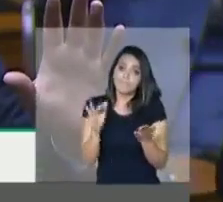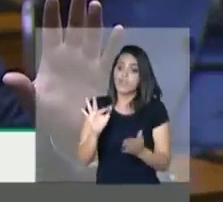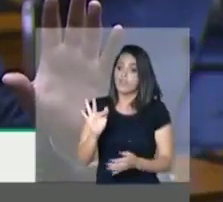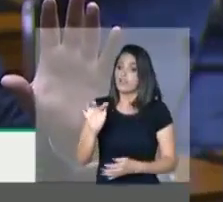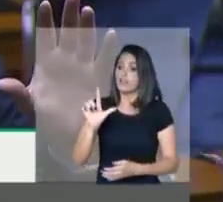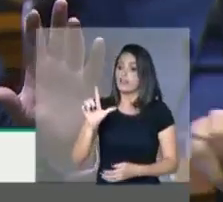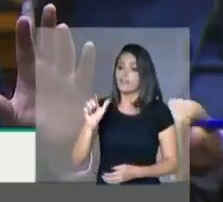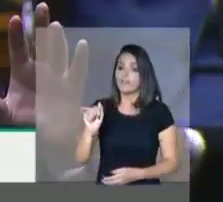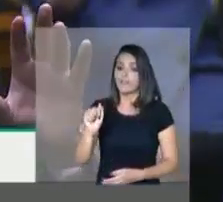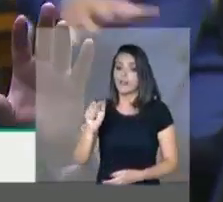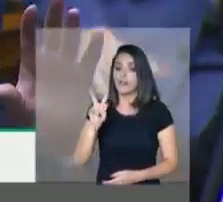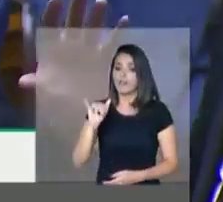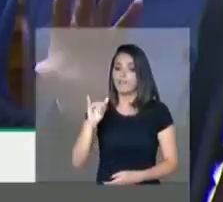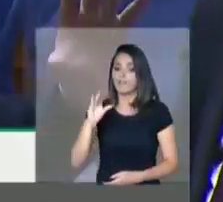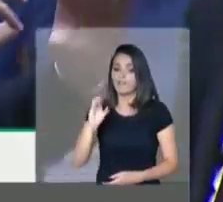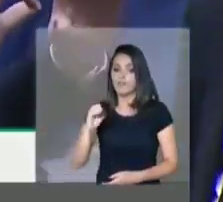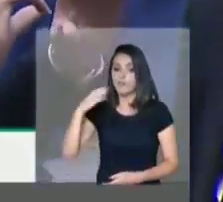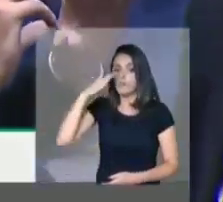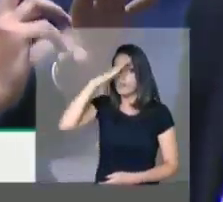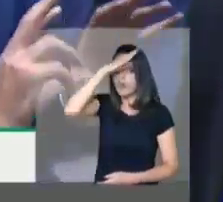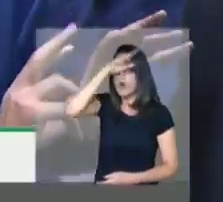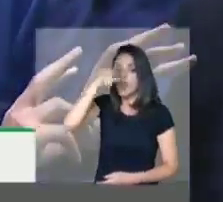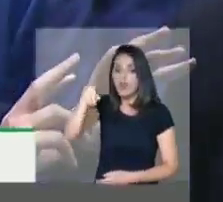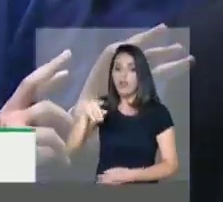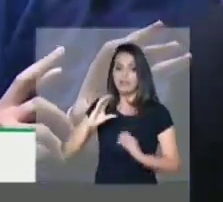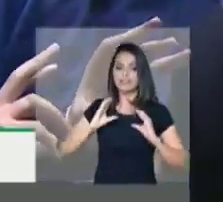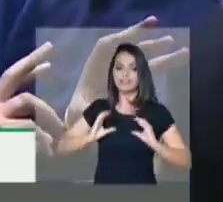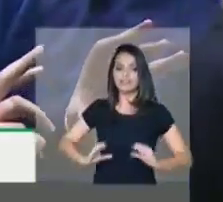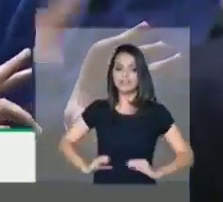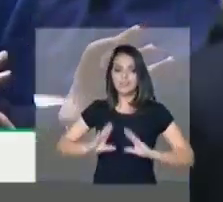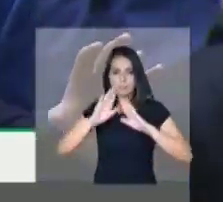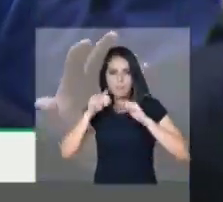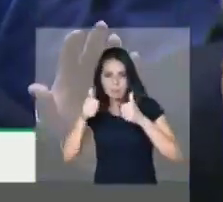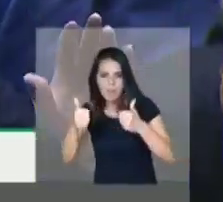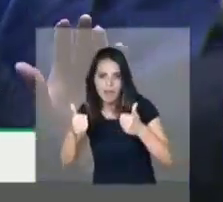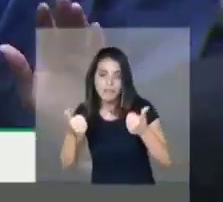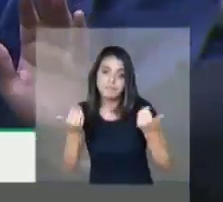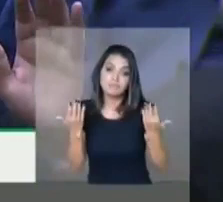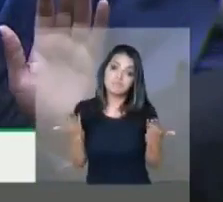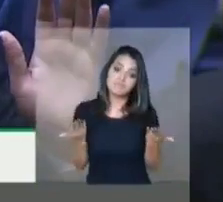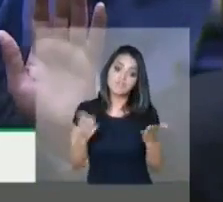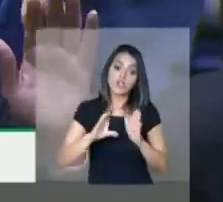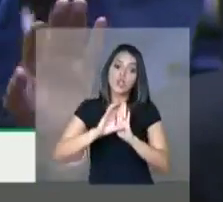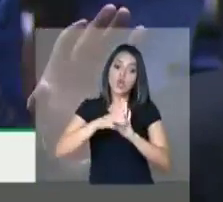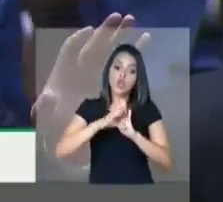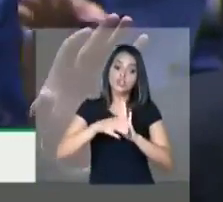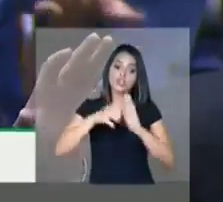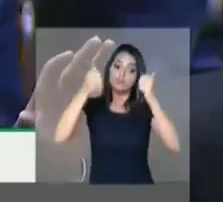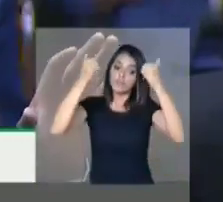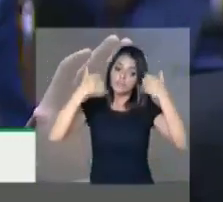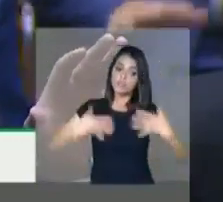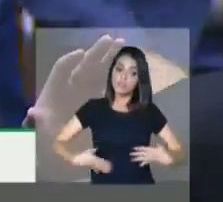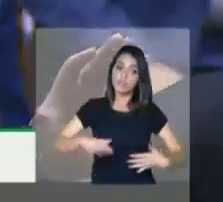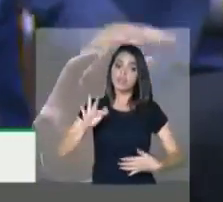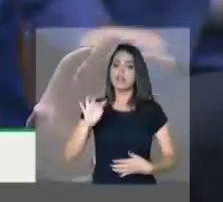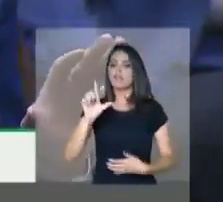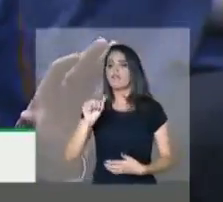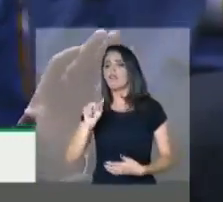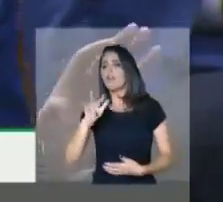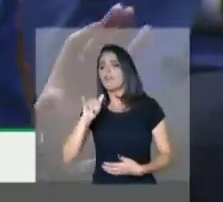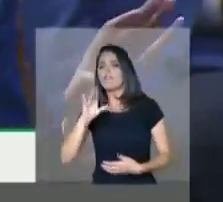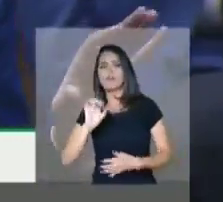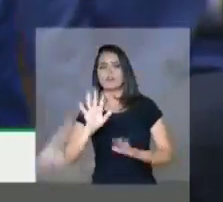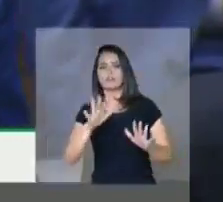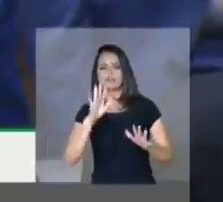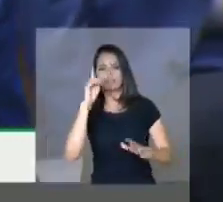Flávio Bolsonaro, por esse conceito, é cidadão de bem? Se puderem me responder, o Flávio Bolsonaro, para vocês não ficarem numa